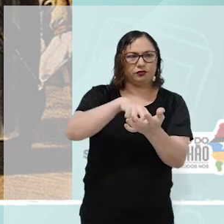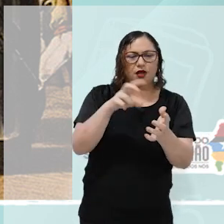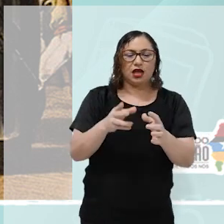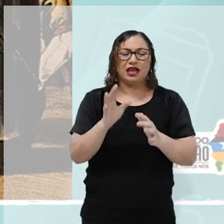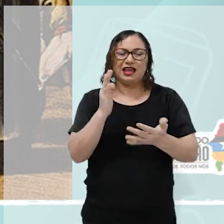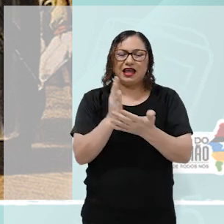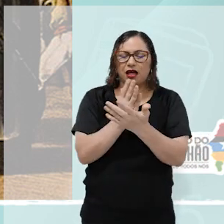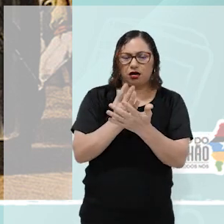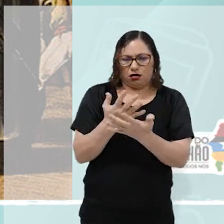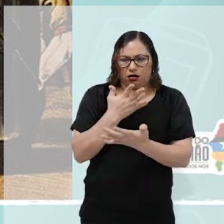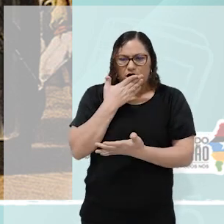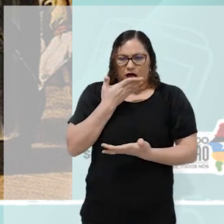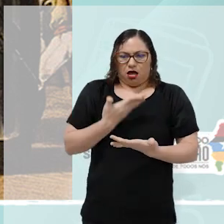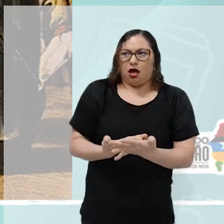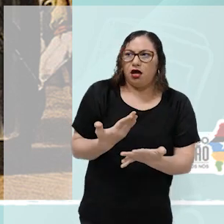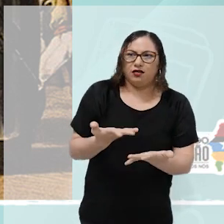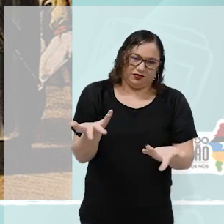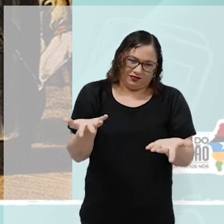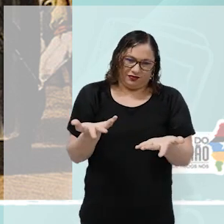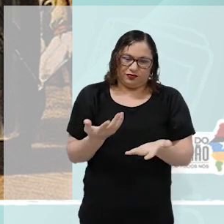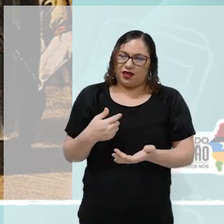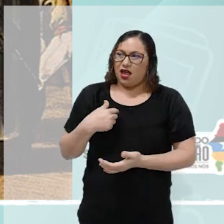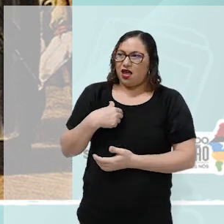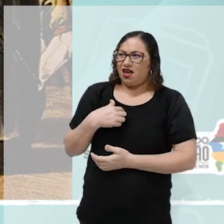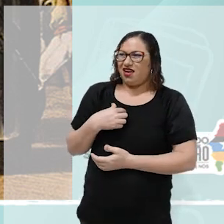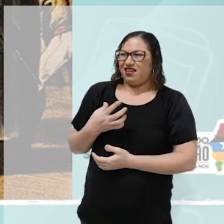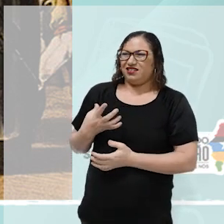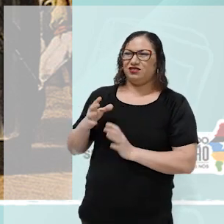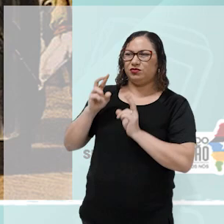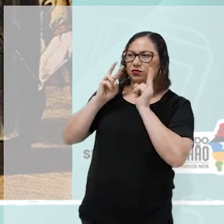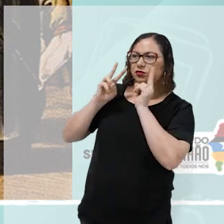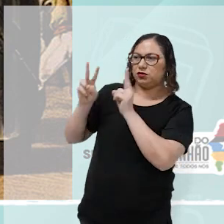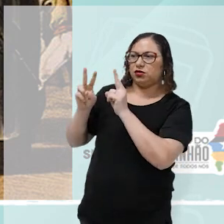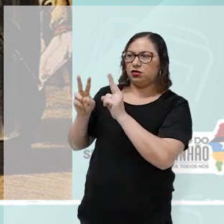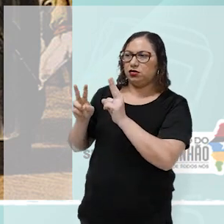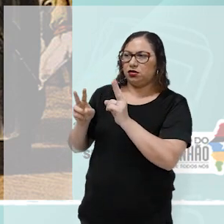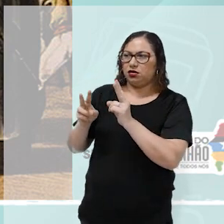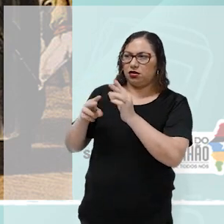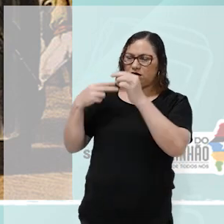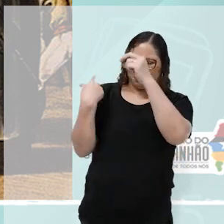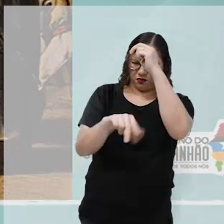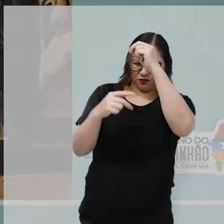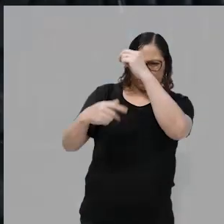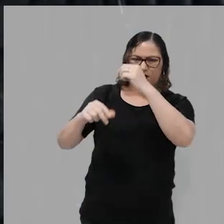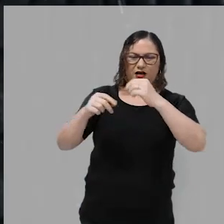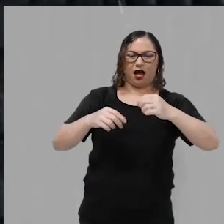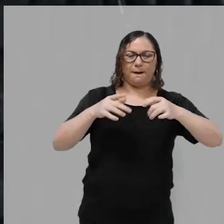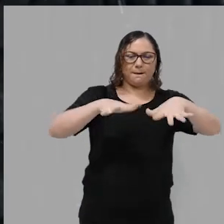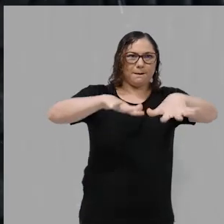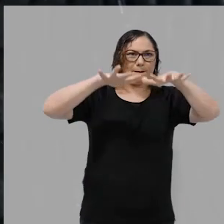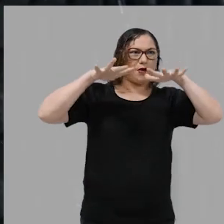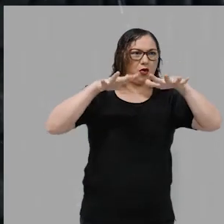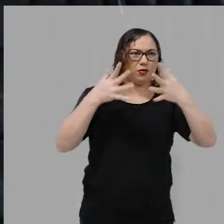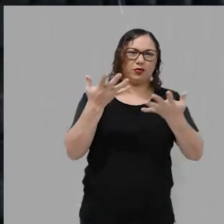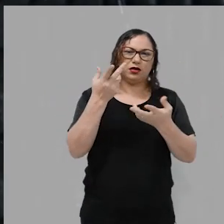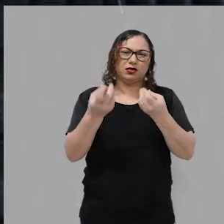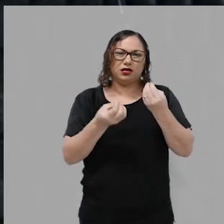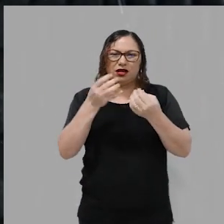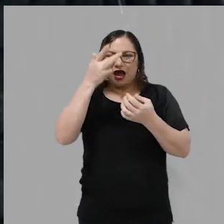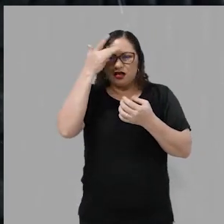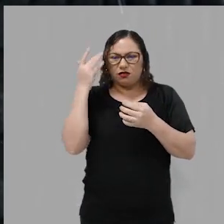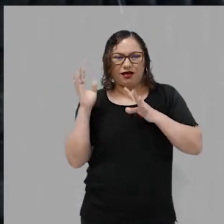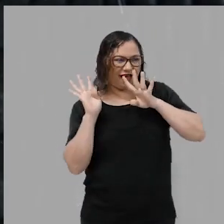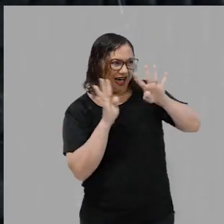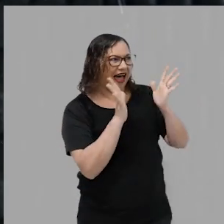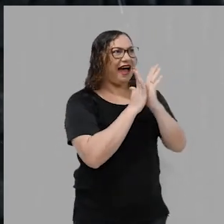são um tanto impactadoras, né? Eu, por exemplo, me incomoda muito essas punições públicas. E você tem noção disso, como as pessoas